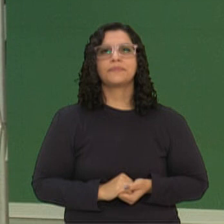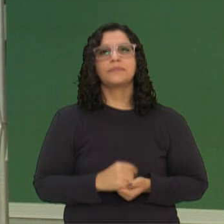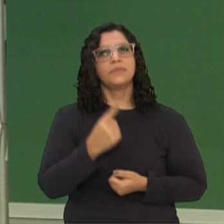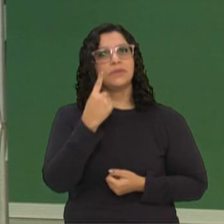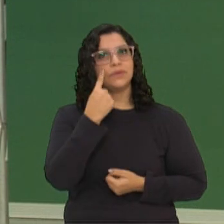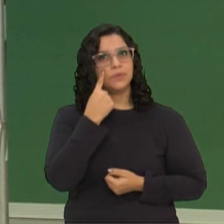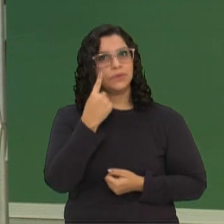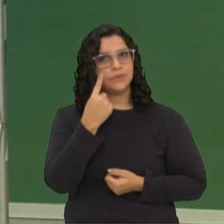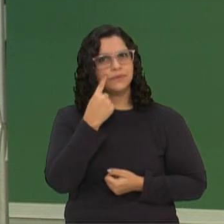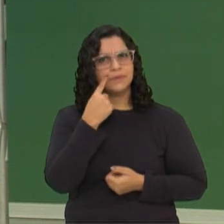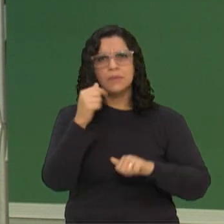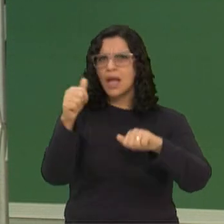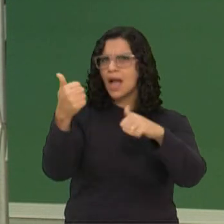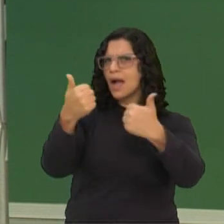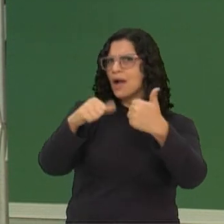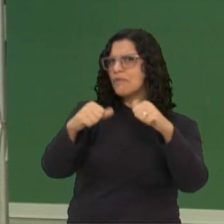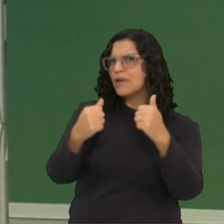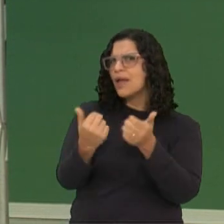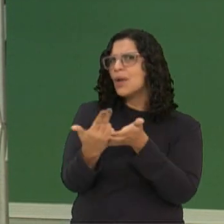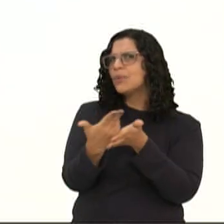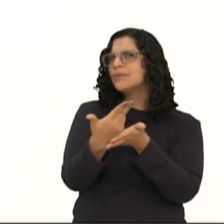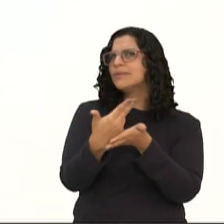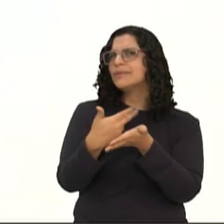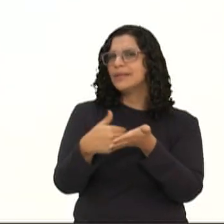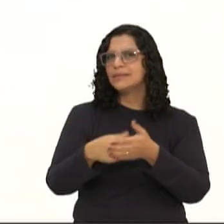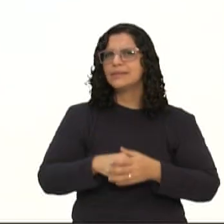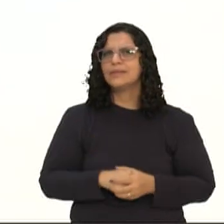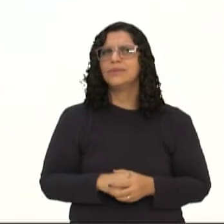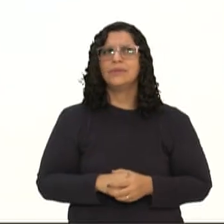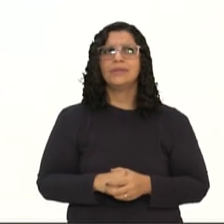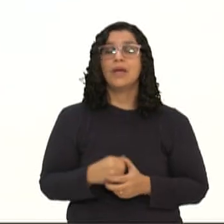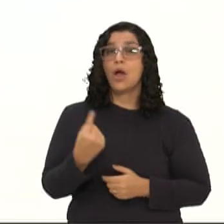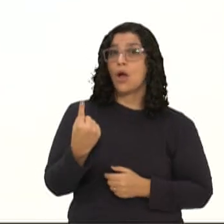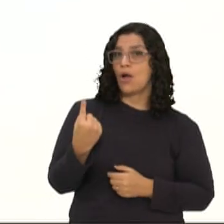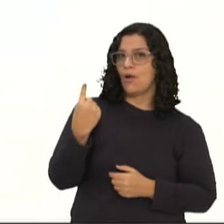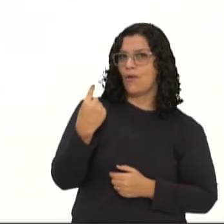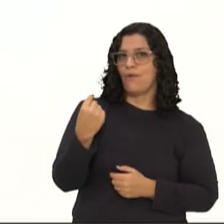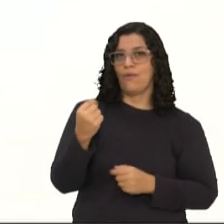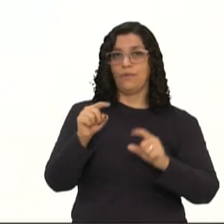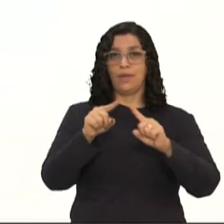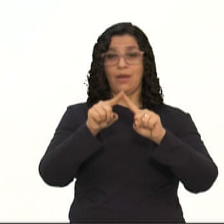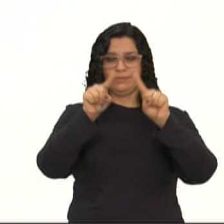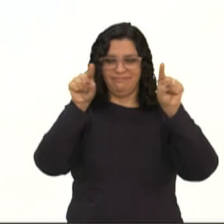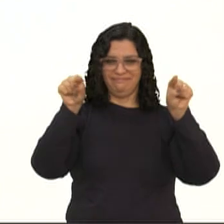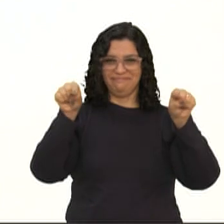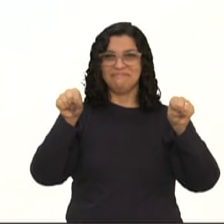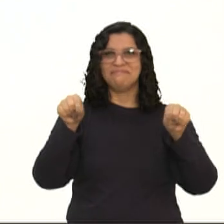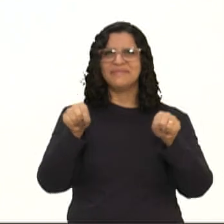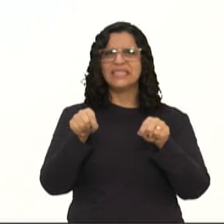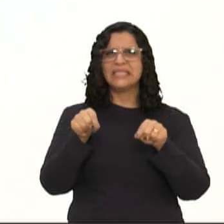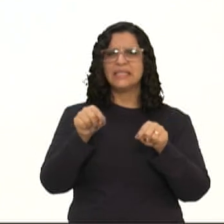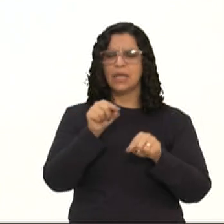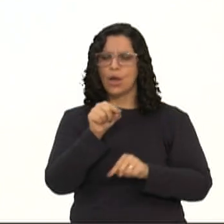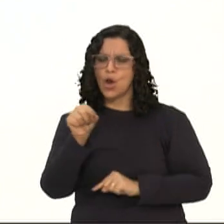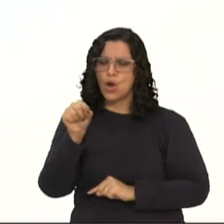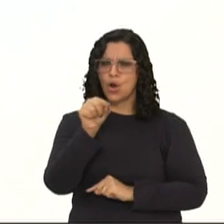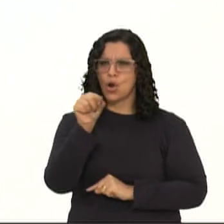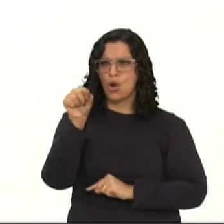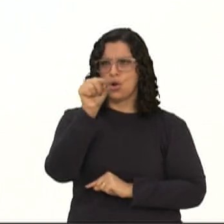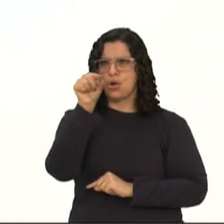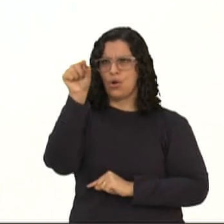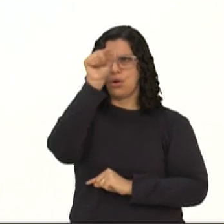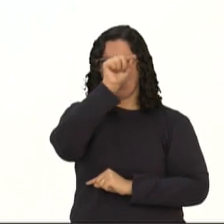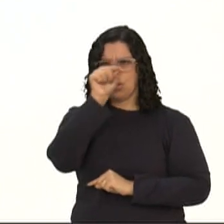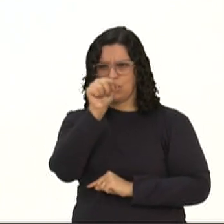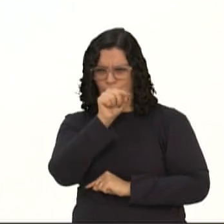para a análise dessa figura. Então, observe aqui nesse quadro, observe aqui que